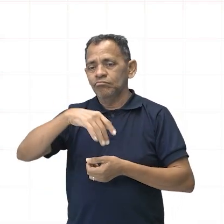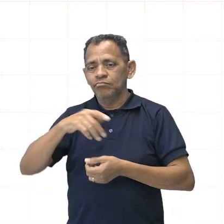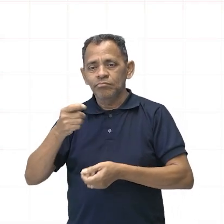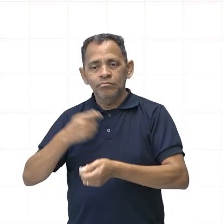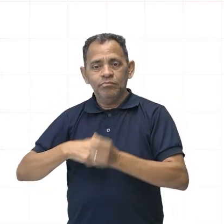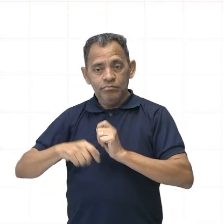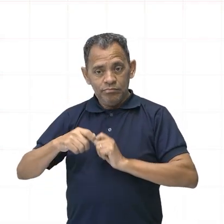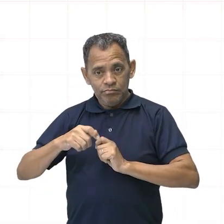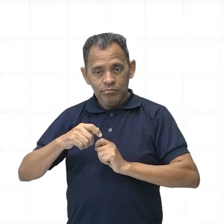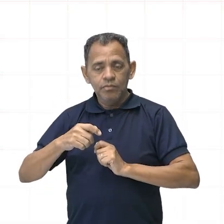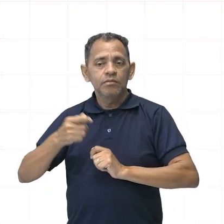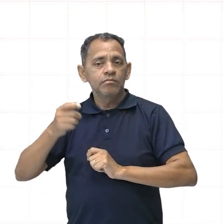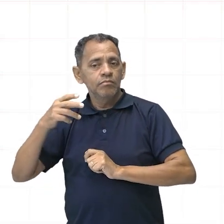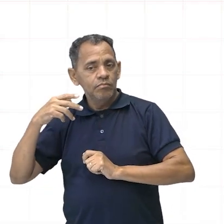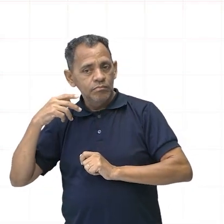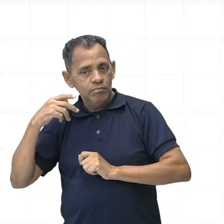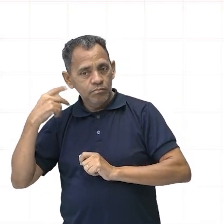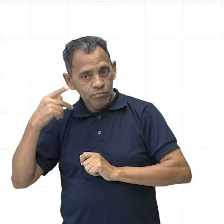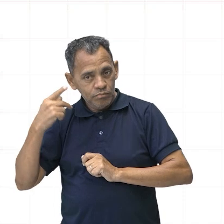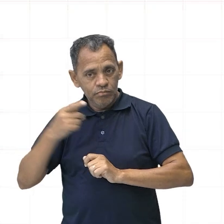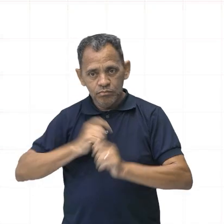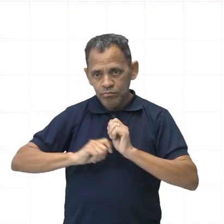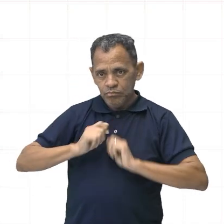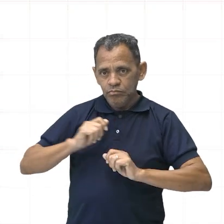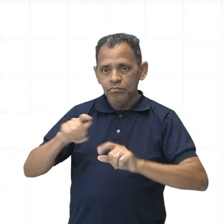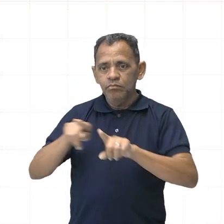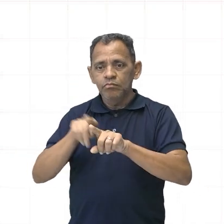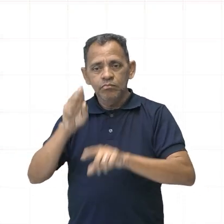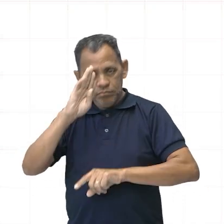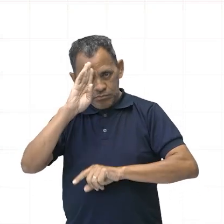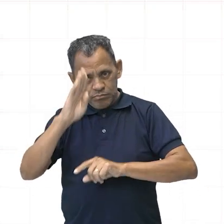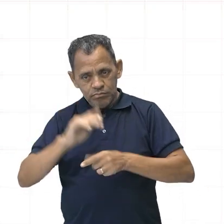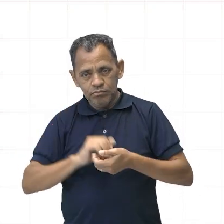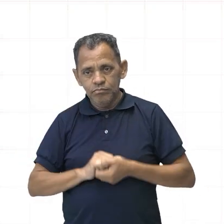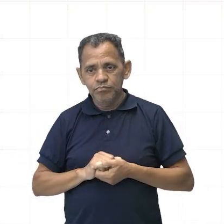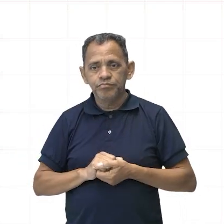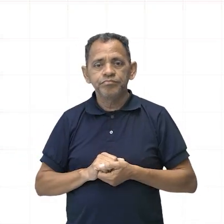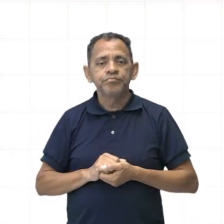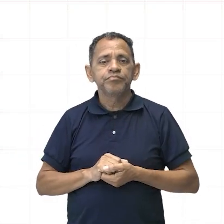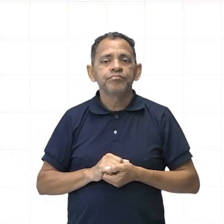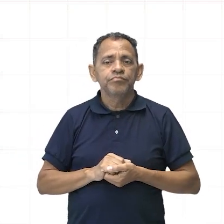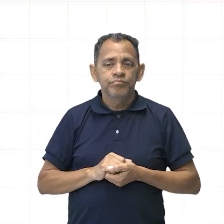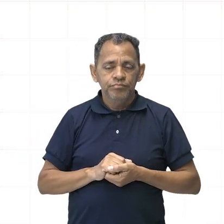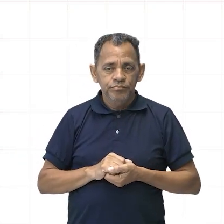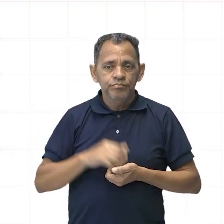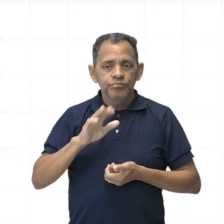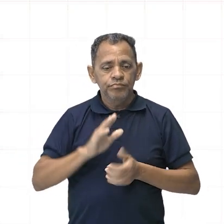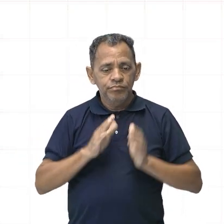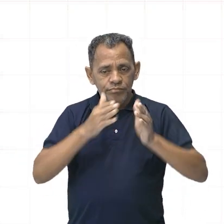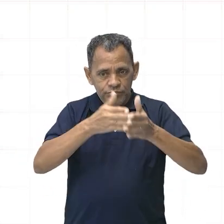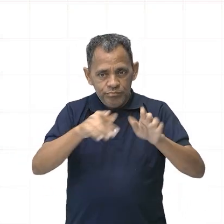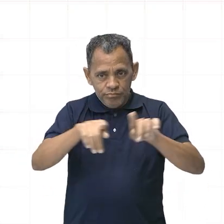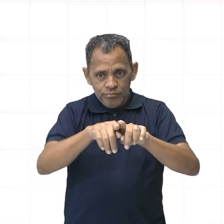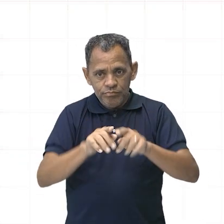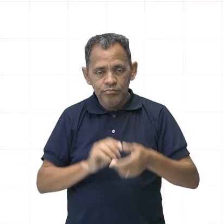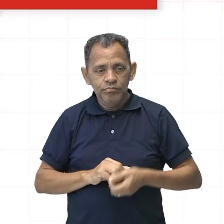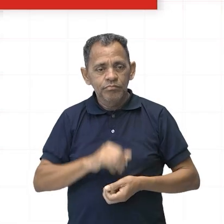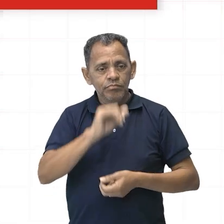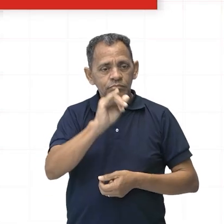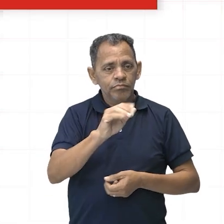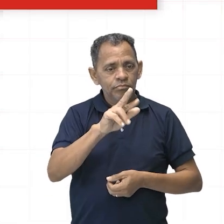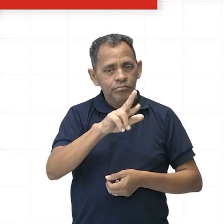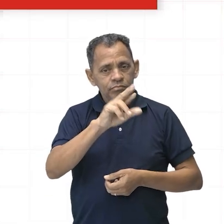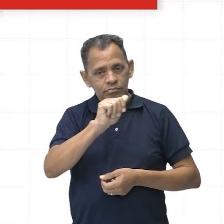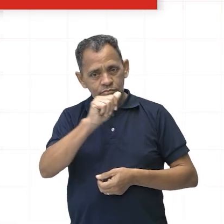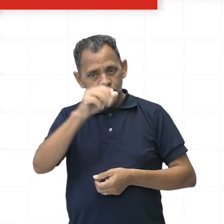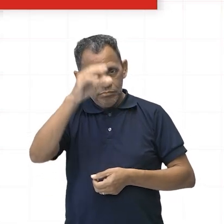econômico e também o poder militar, tá? Então, tanto da Ásia Central quanto do Oriente Médio, incluindo aí o Irã e a Síria.